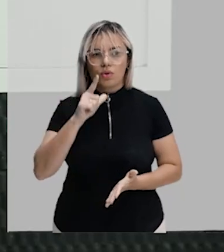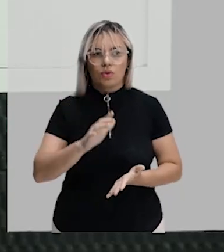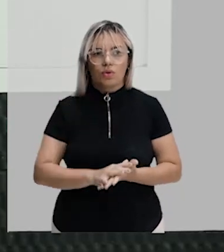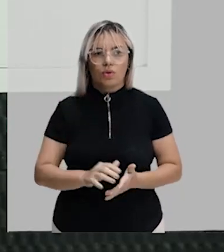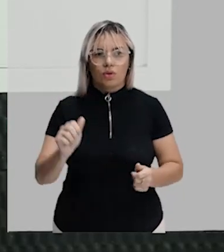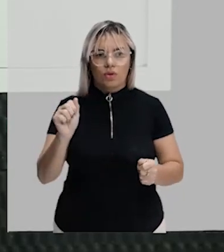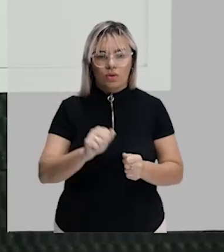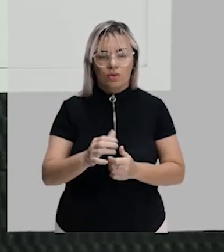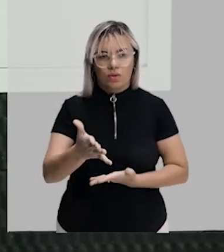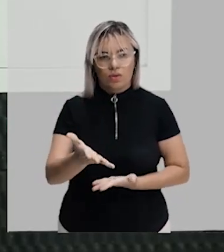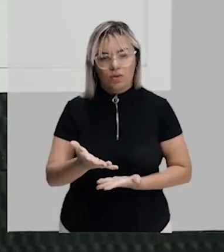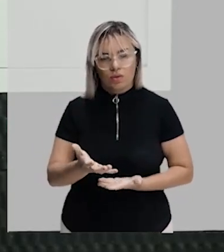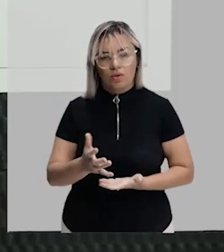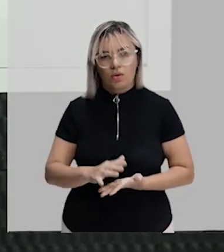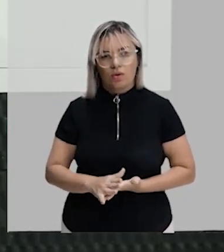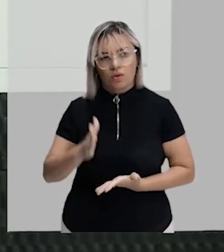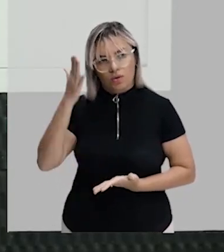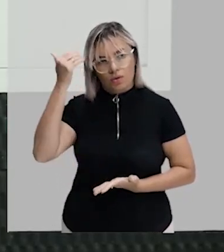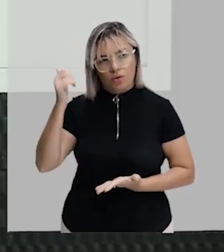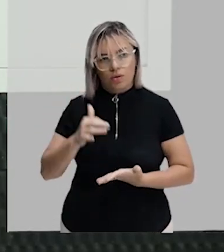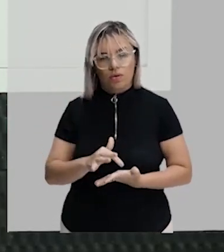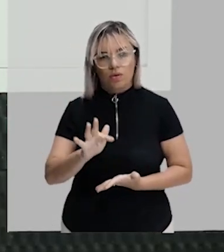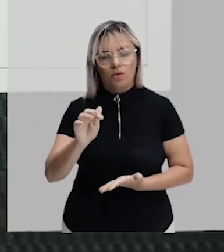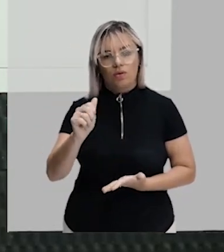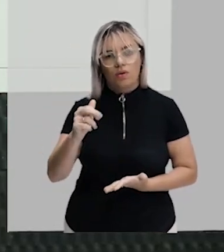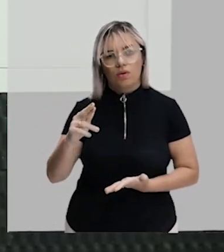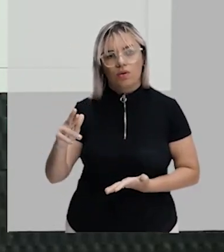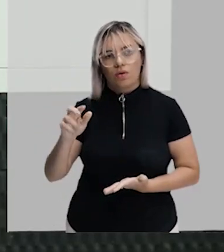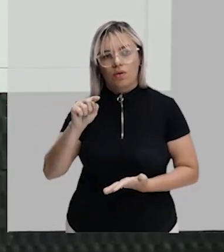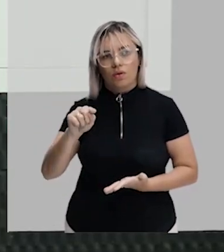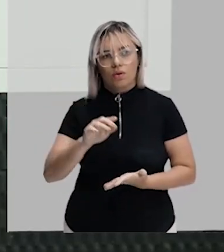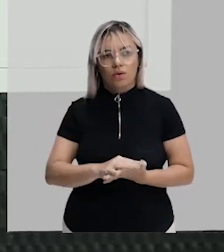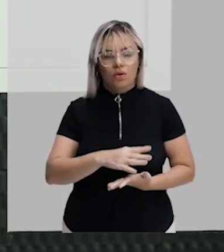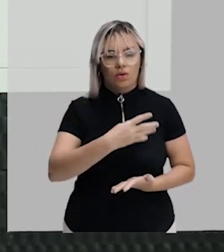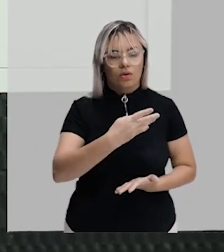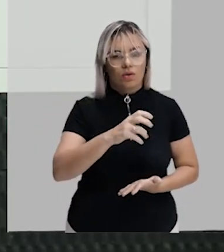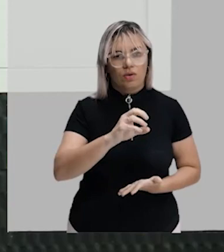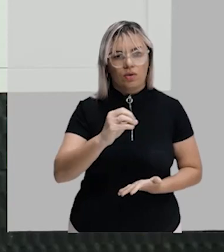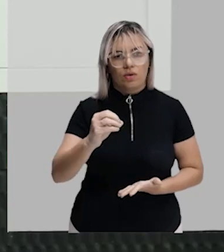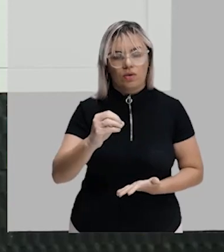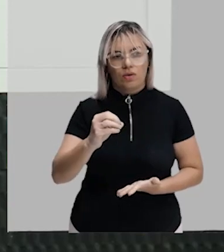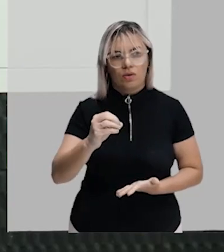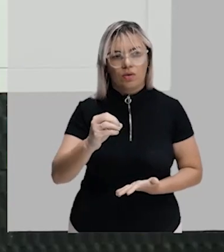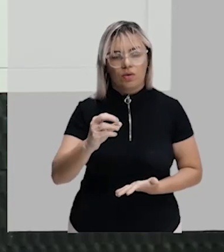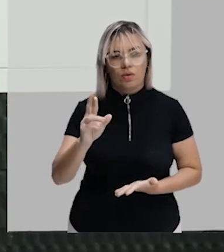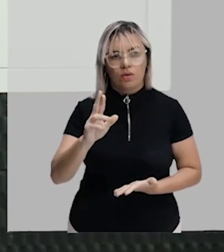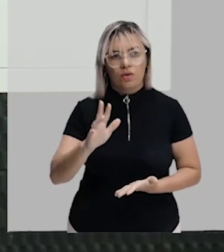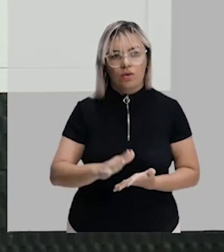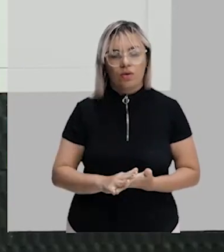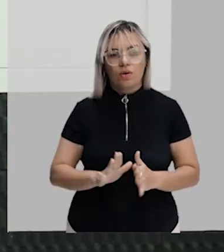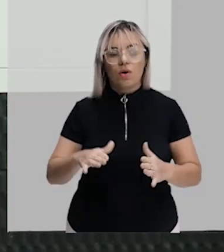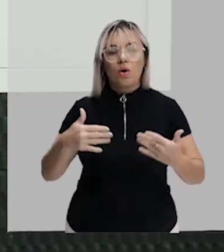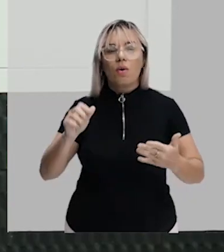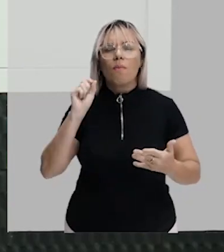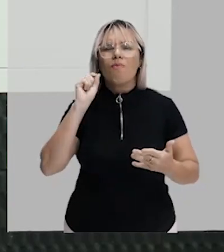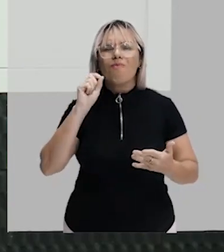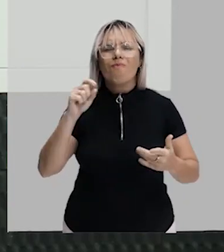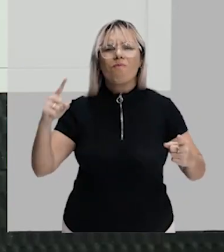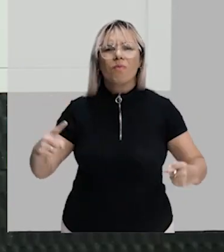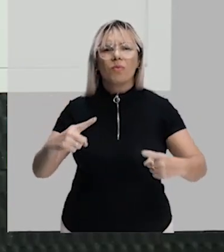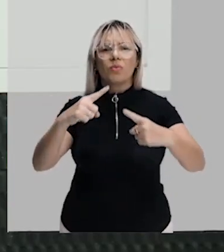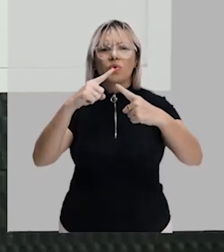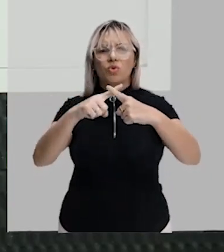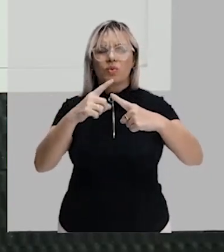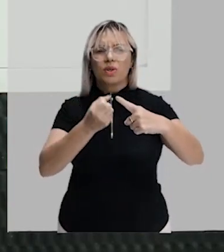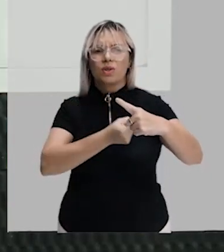saber qual é o fator por quem que esse 450 ele foi multiplicado para virar